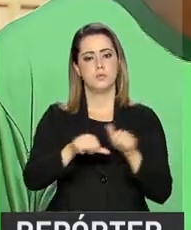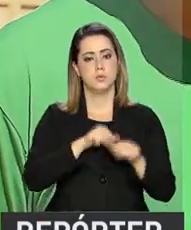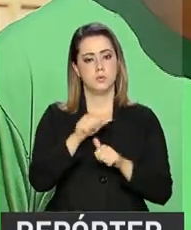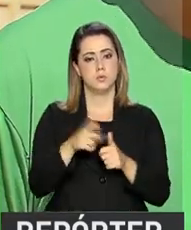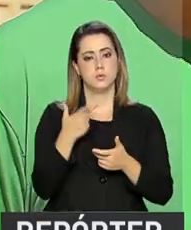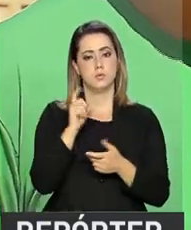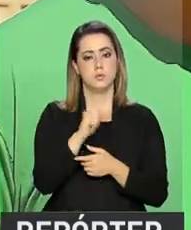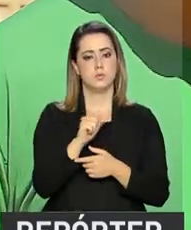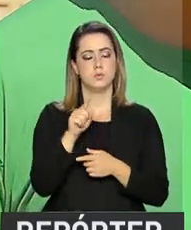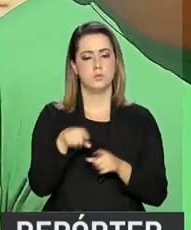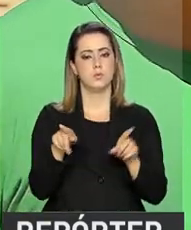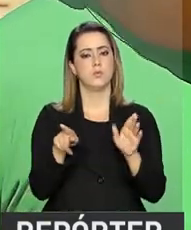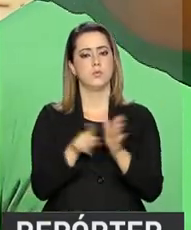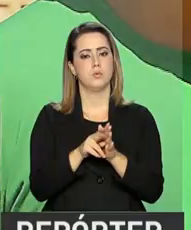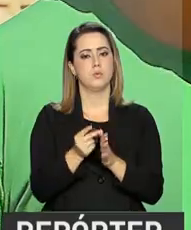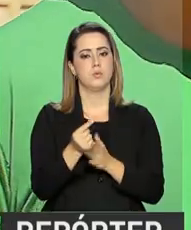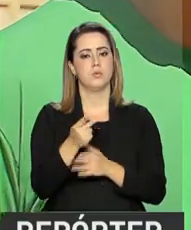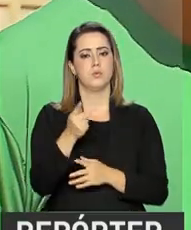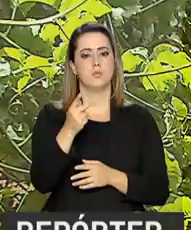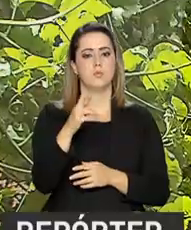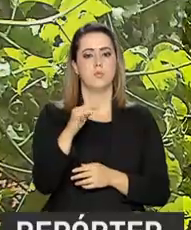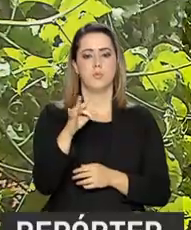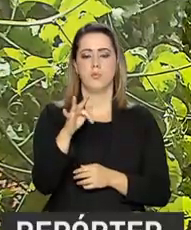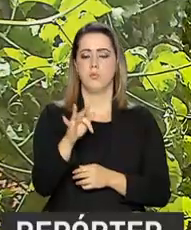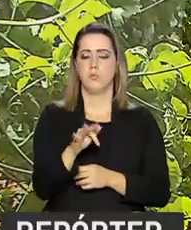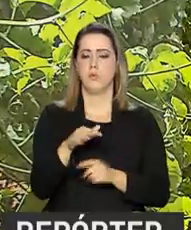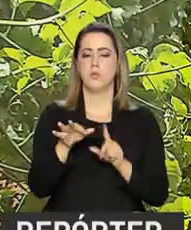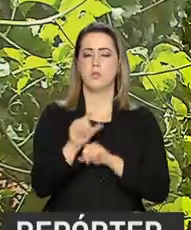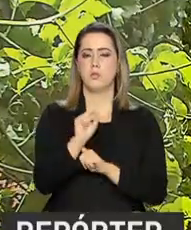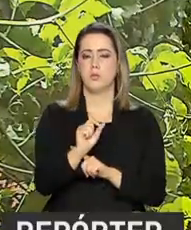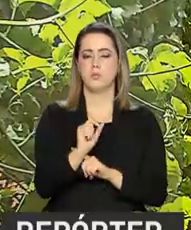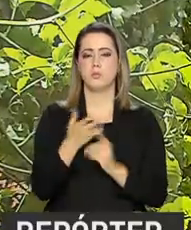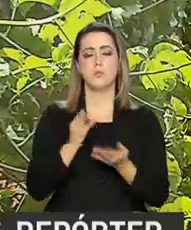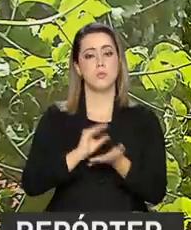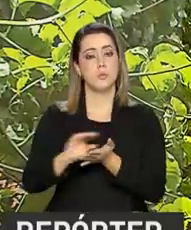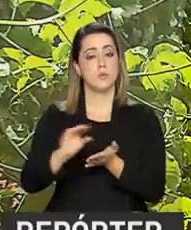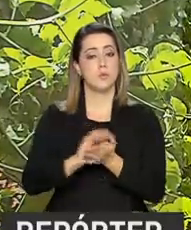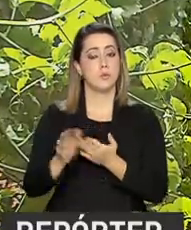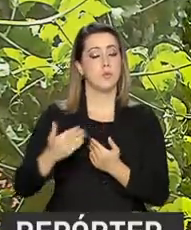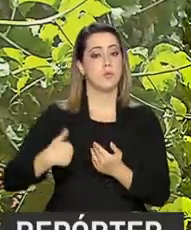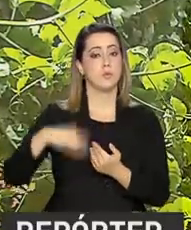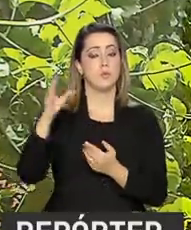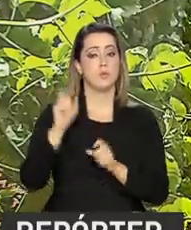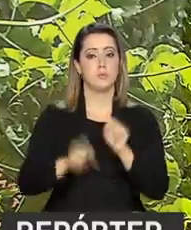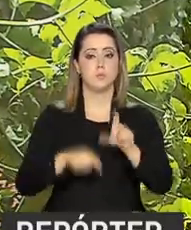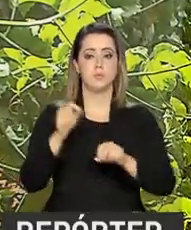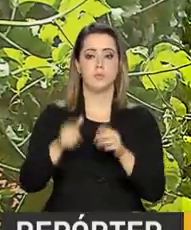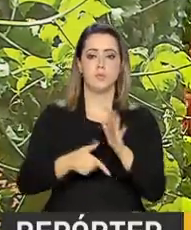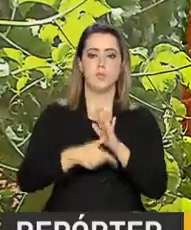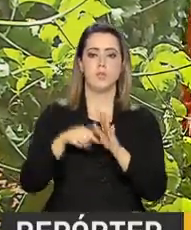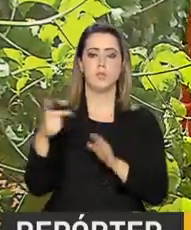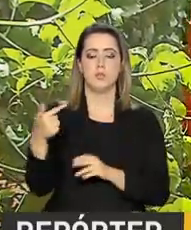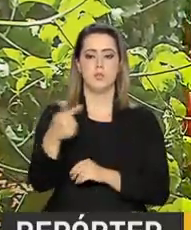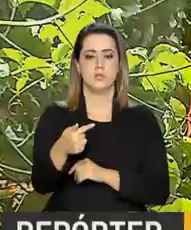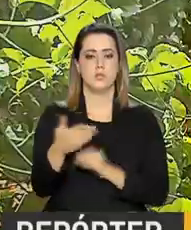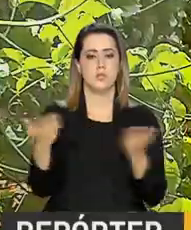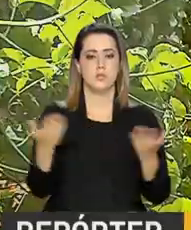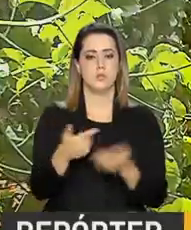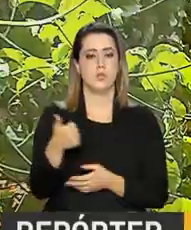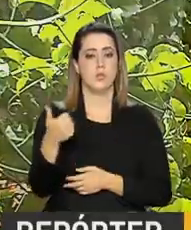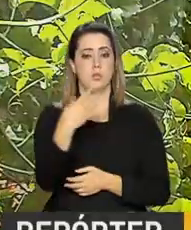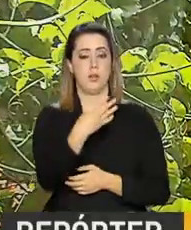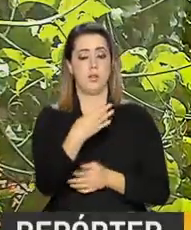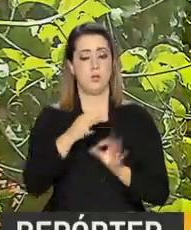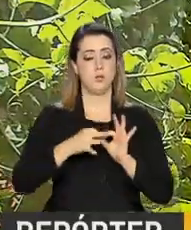mais econômica. Foi feito tudo com dinheiro do PRONAF. Com os investimentos, o seu João aumentou a produção de 7 para 14 hectares.